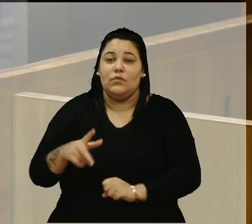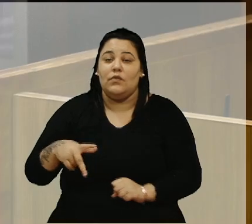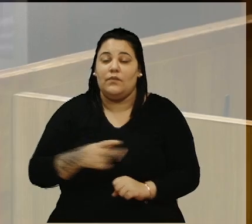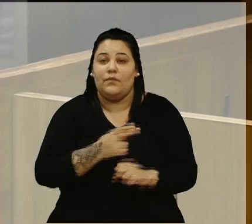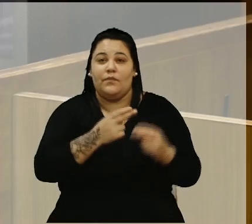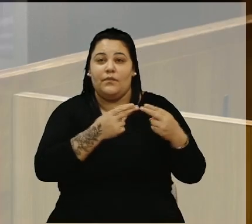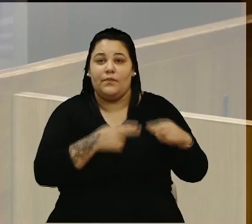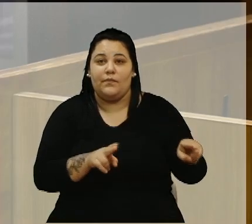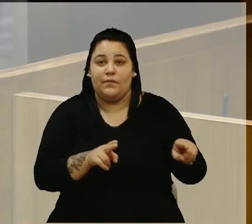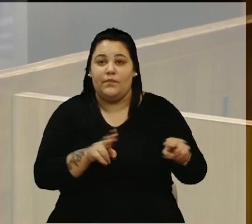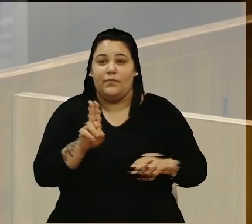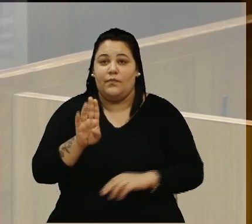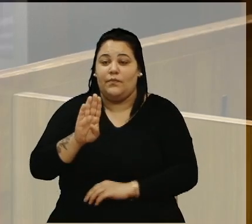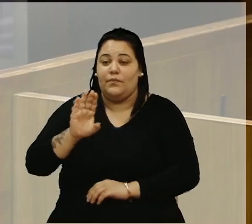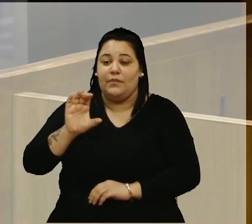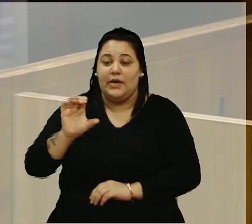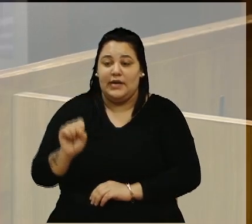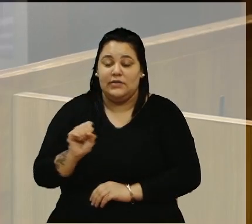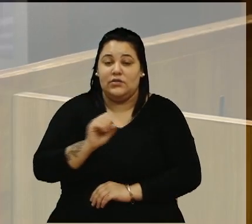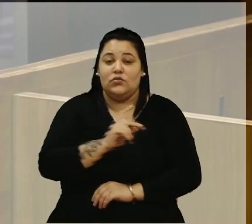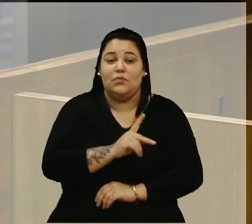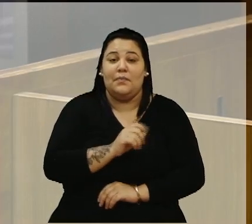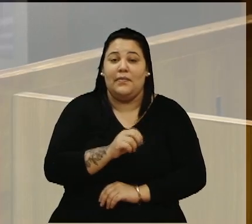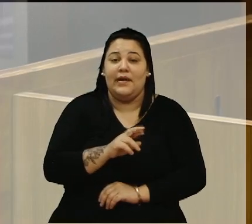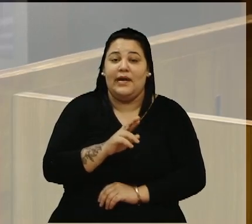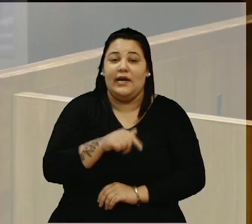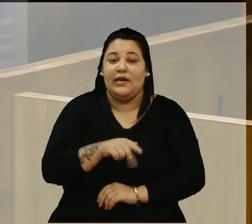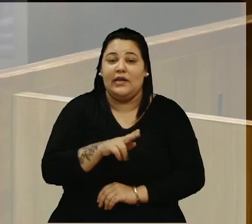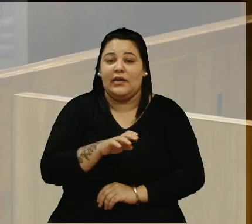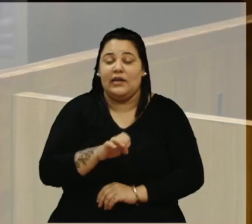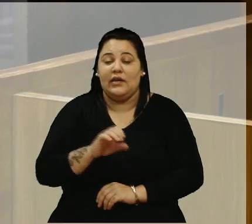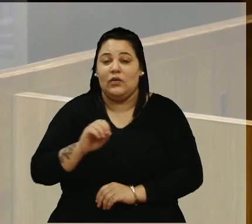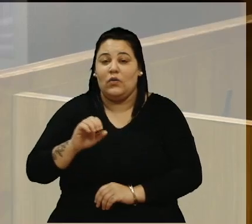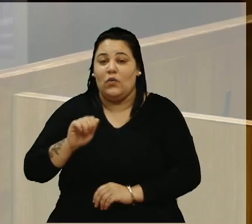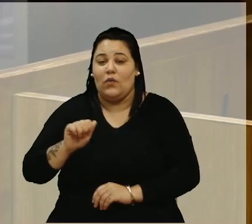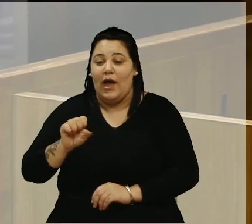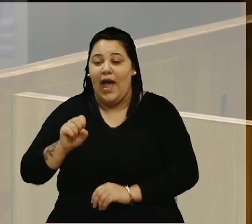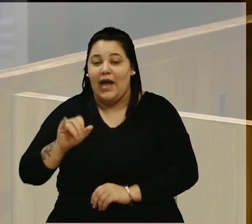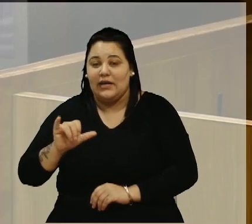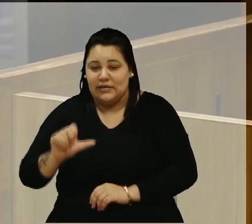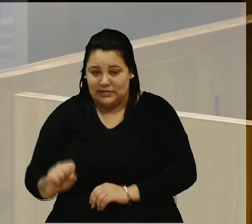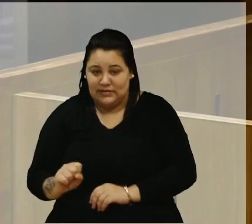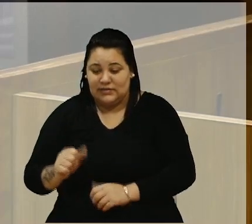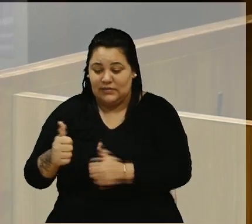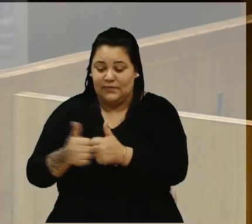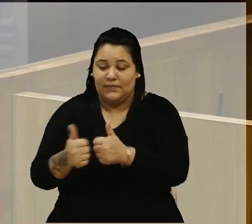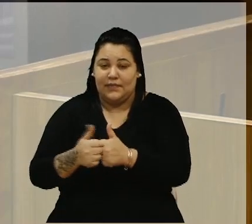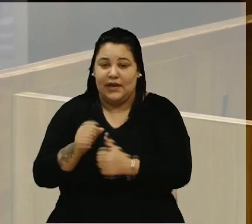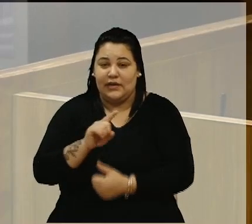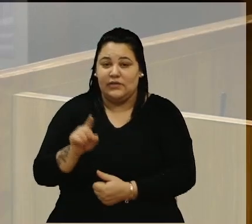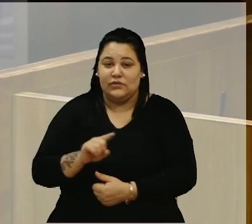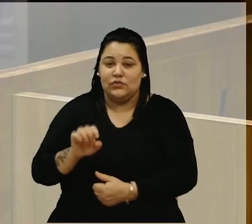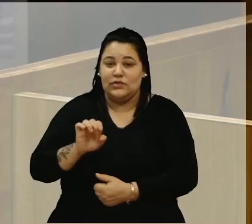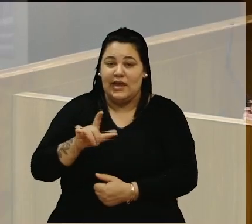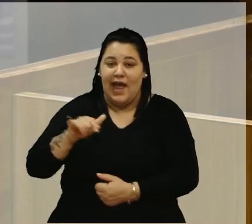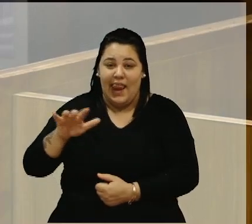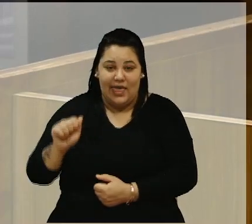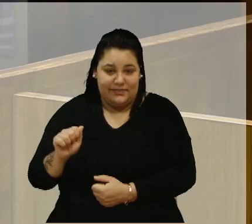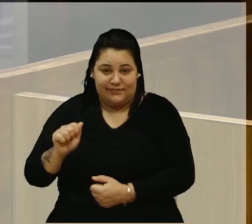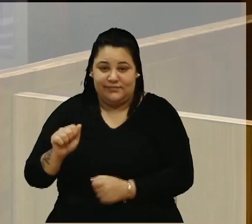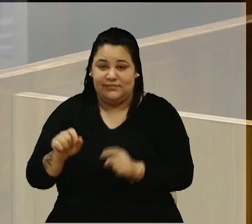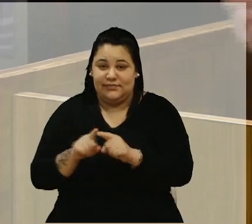inaugurando a UBS do Oasis, que pega o Milênio ali, que fica perto do Zélia Rodrigues Furtado, e